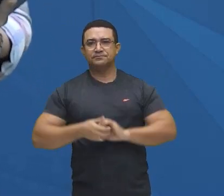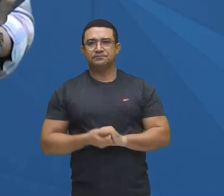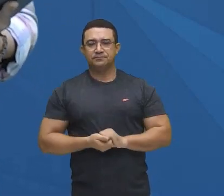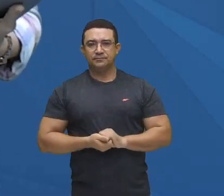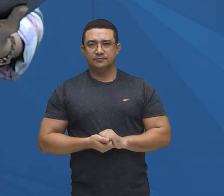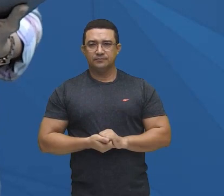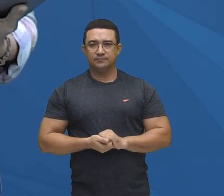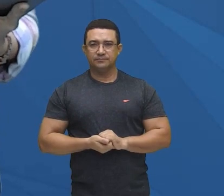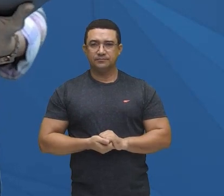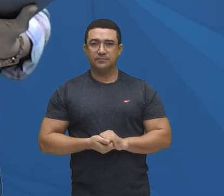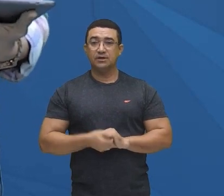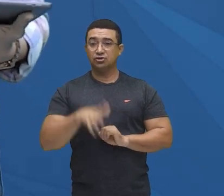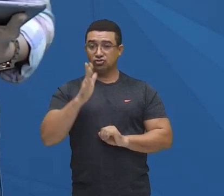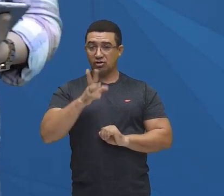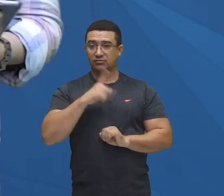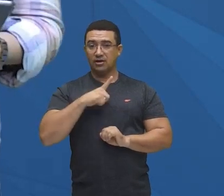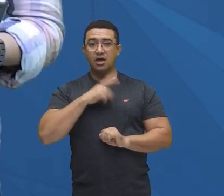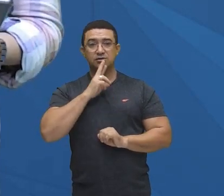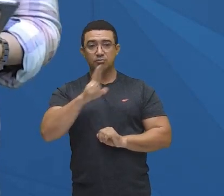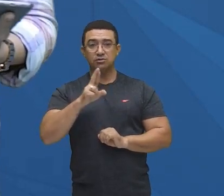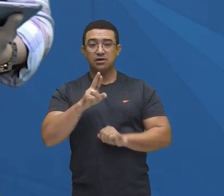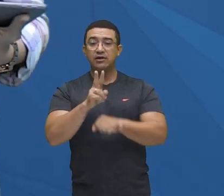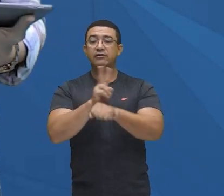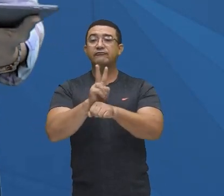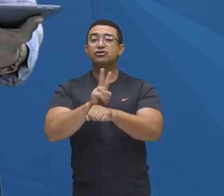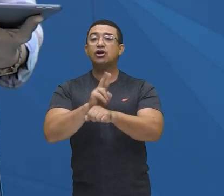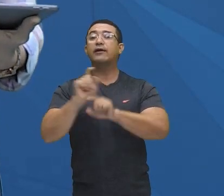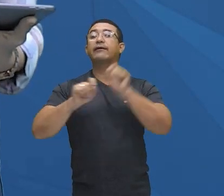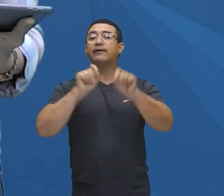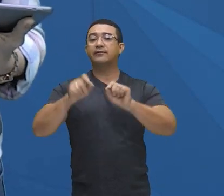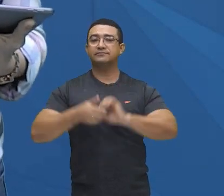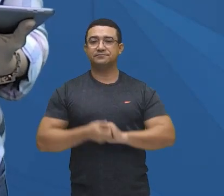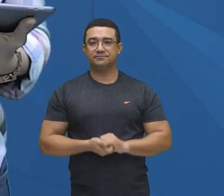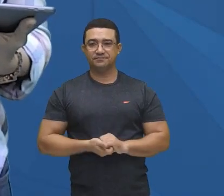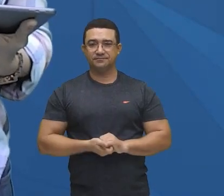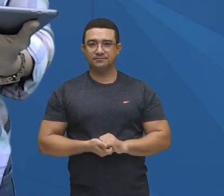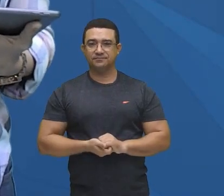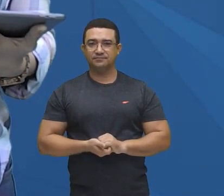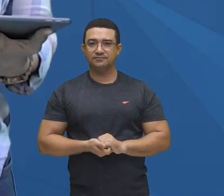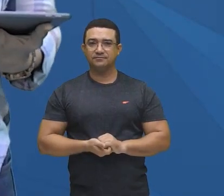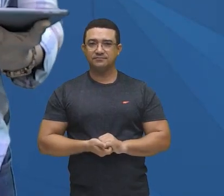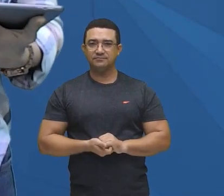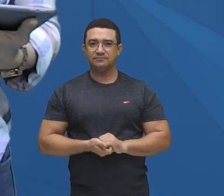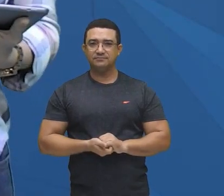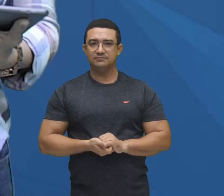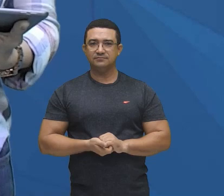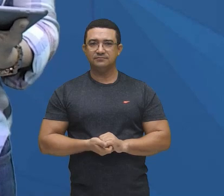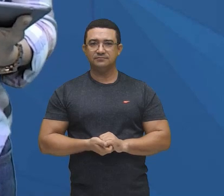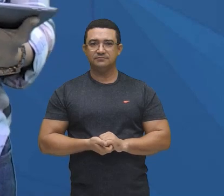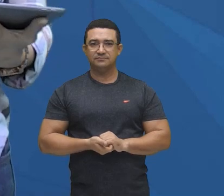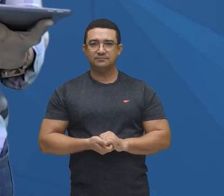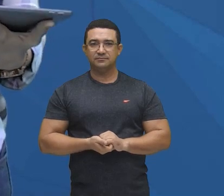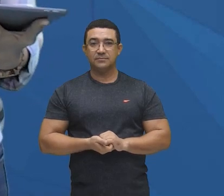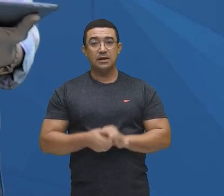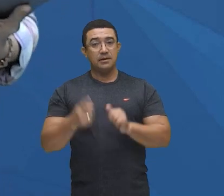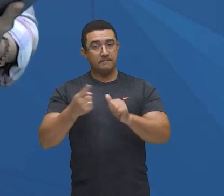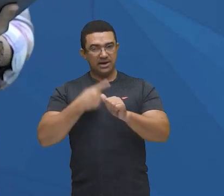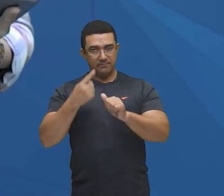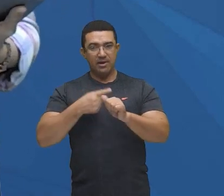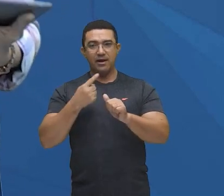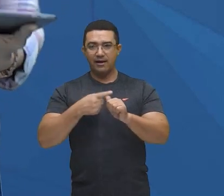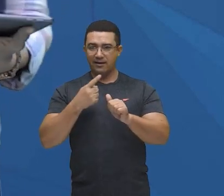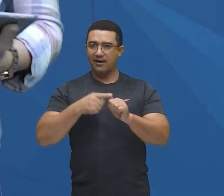gente já tem a resposta. Vamos para o nosso gabarito. Olha só que curioso. A primeira webcam, gente, ela